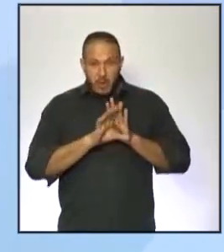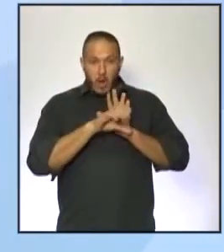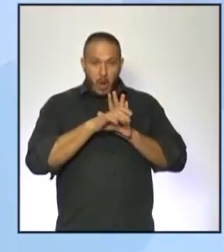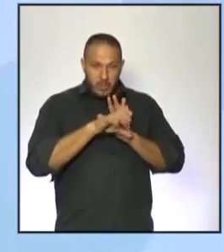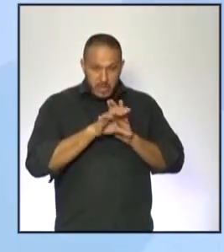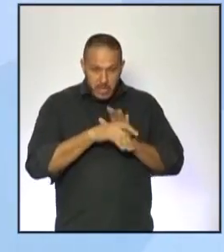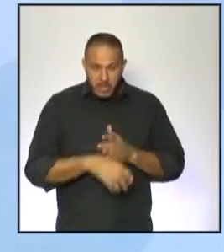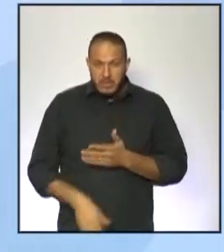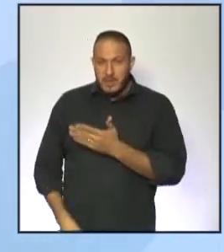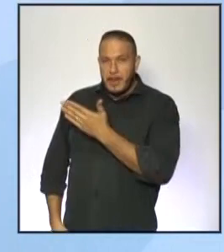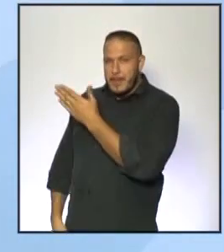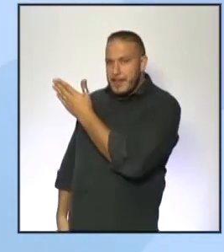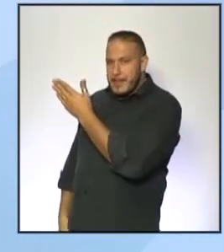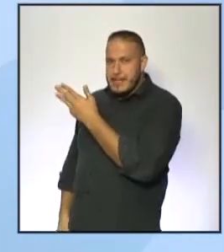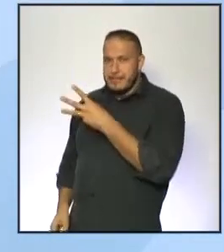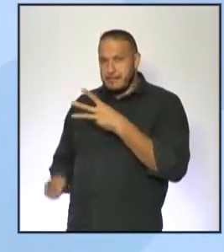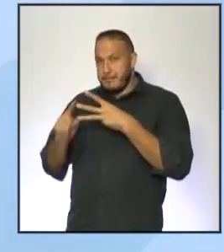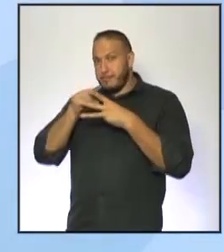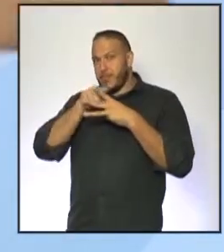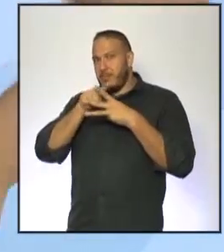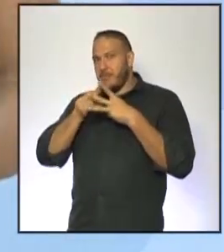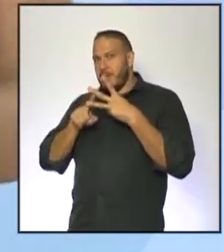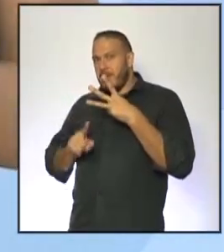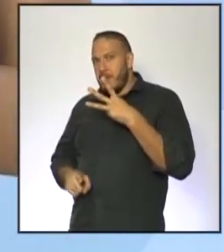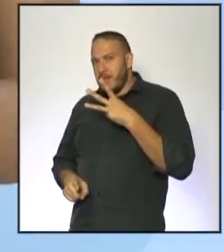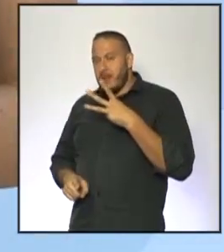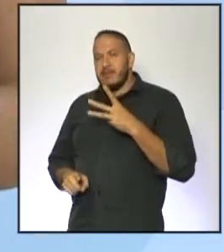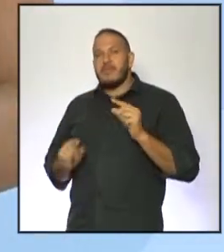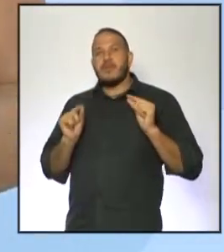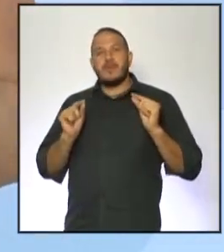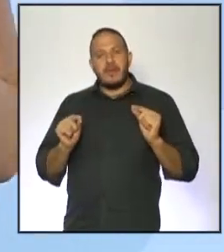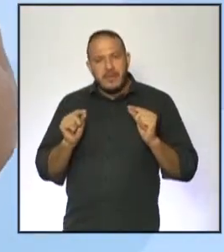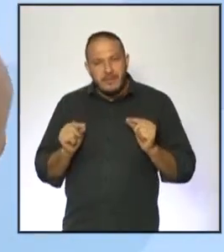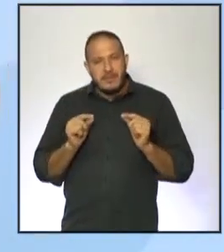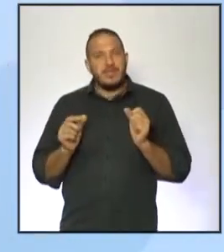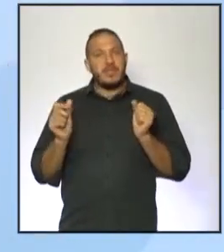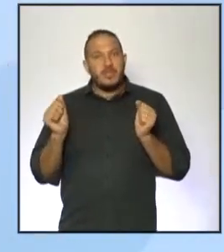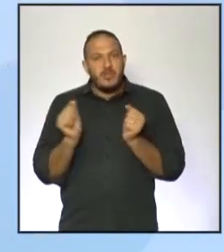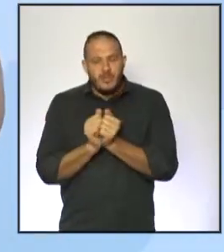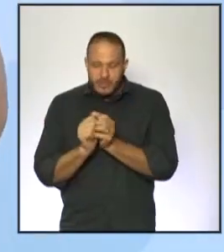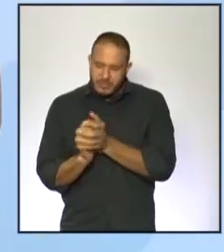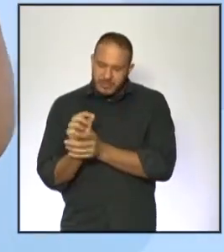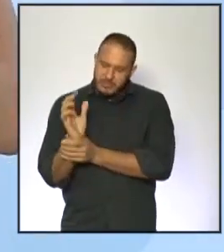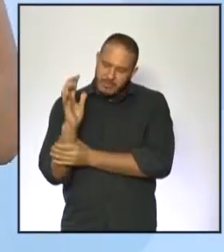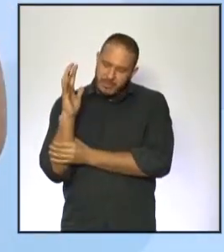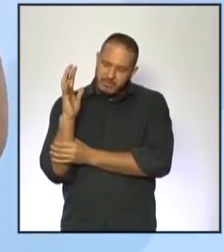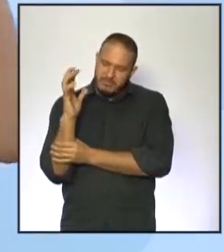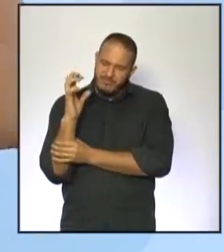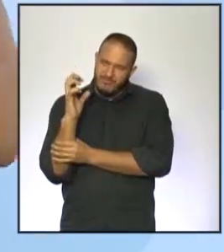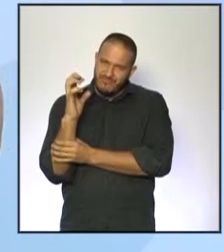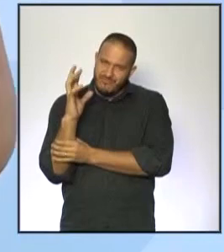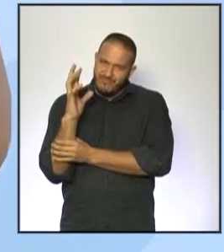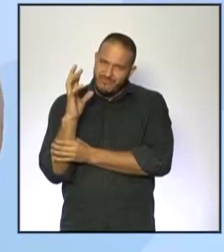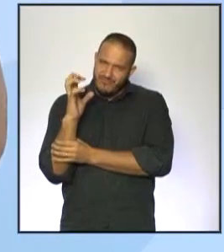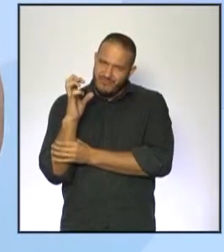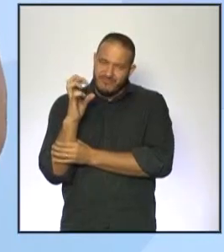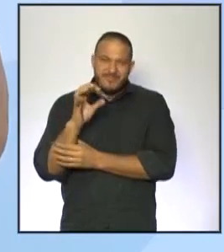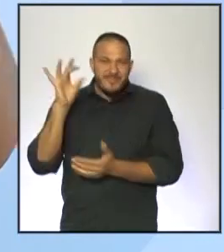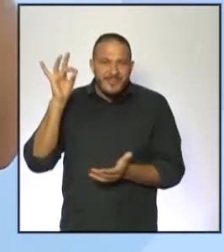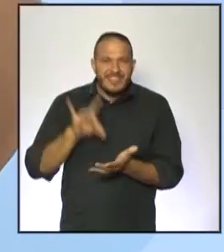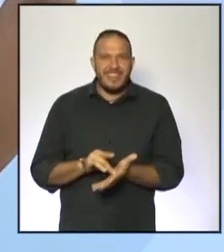dos nossos 3 R's para justamente produzir uma mão robótica que funciona de